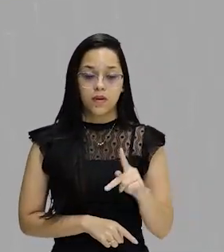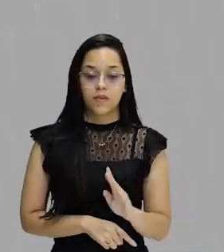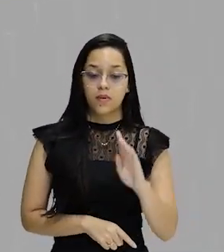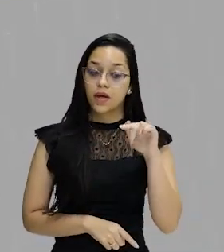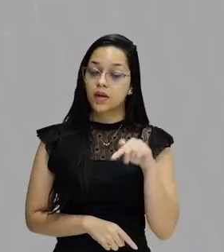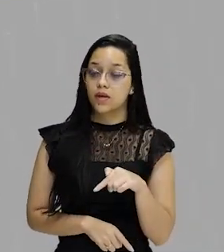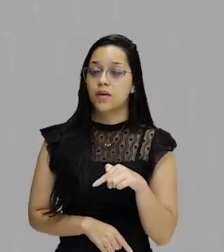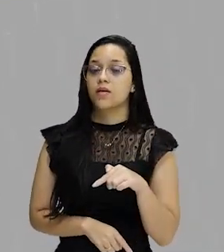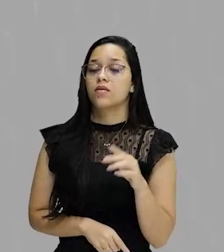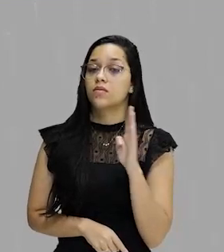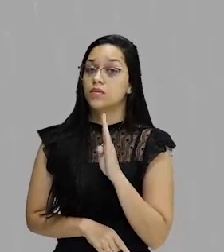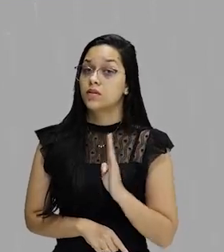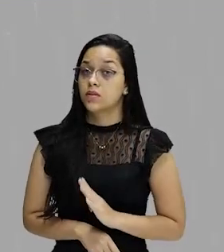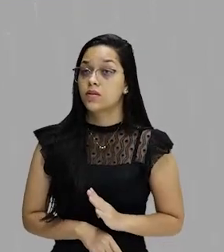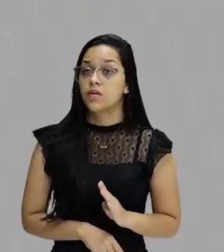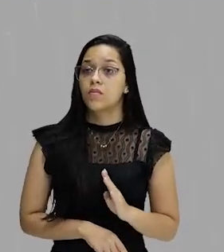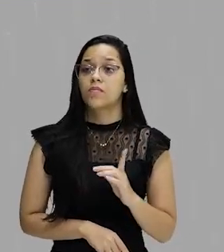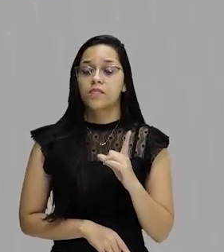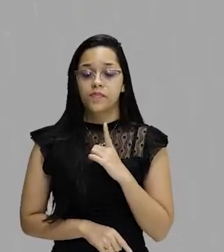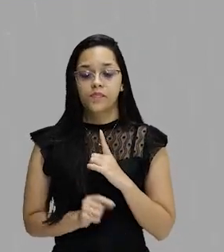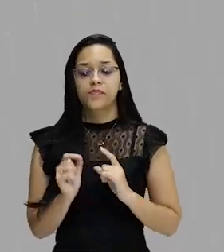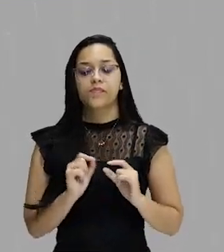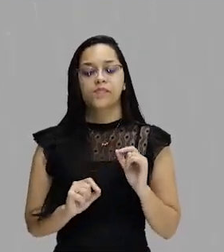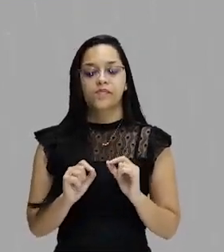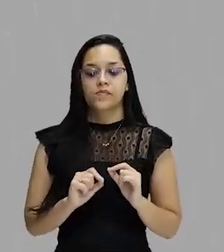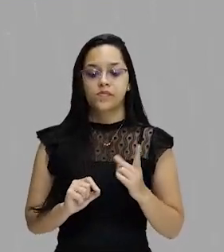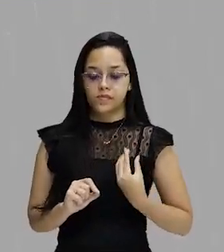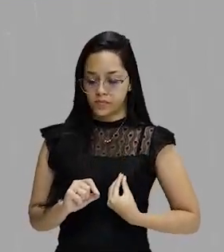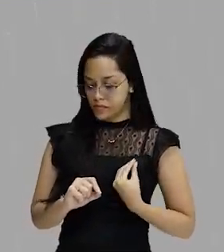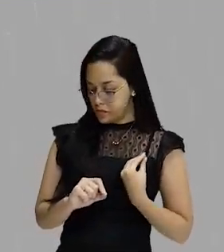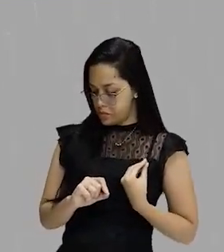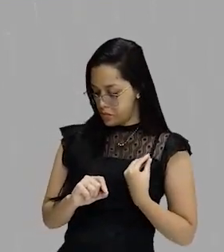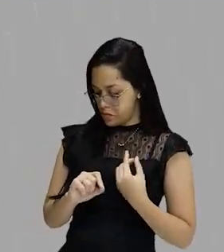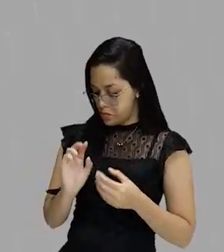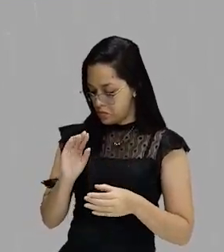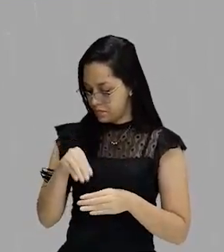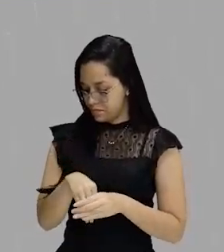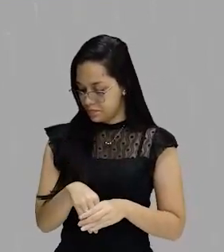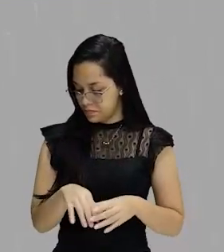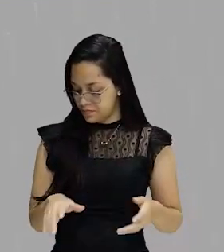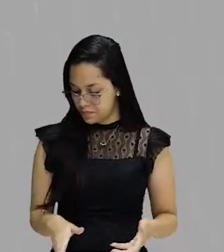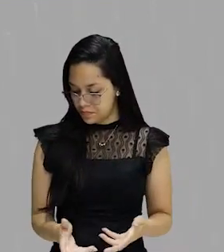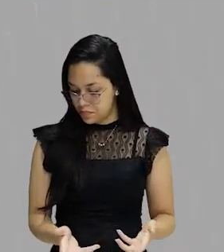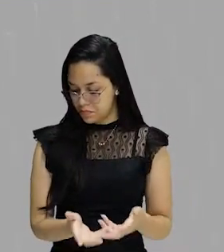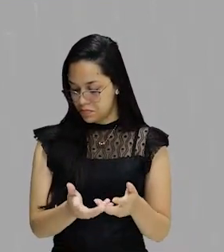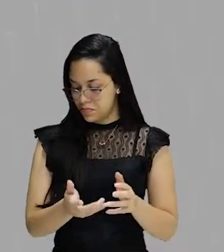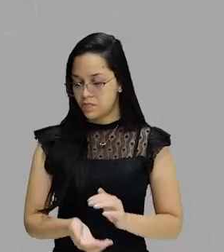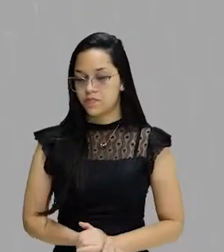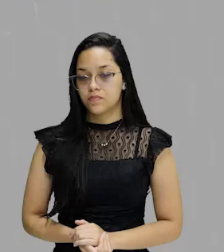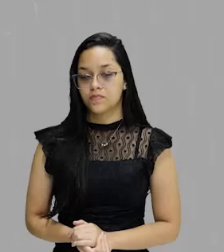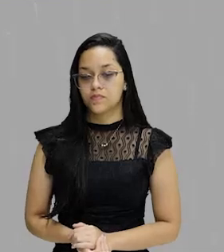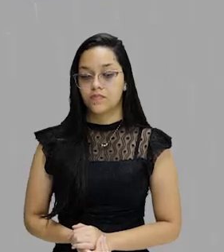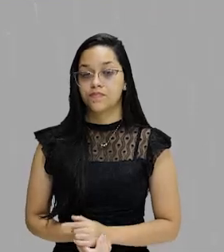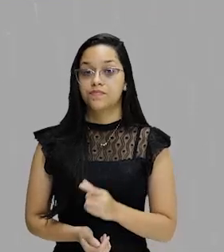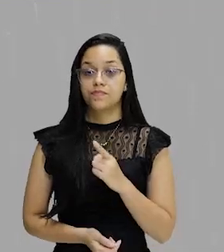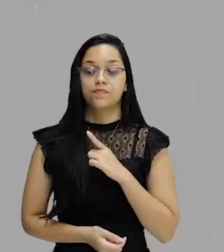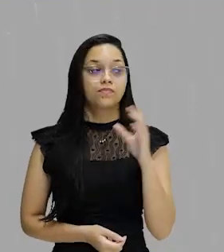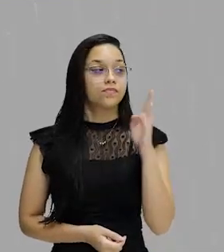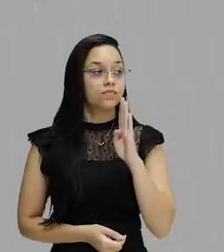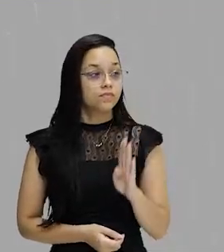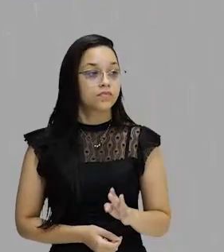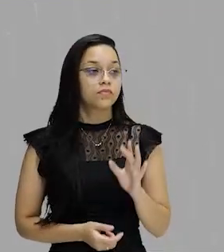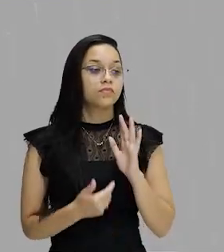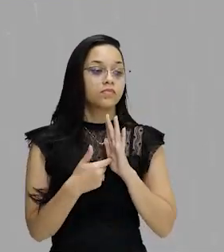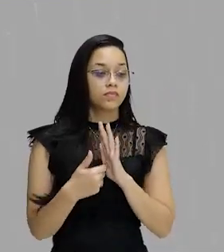exemplo, brasileira, estiveram basicamente presentes dentro dessas manifestações. Onde nos Estados Unidos, que